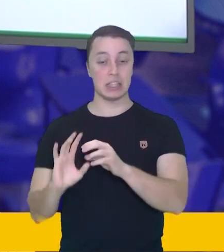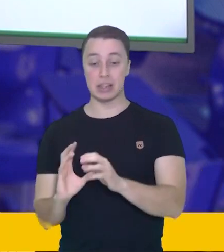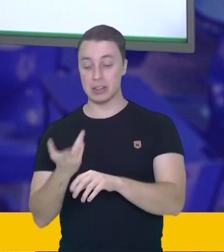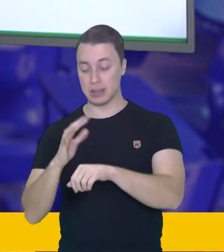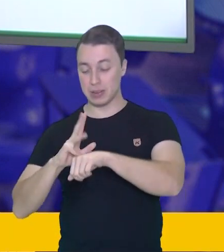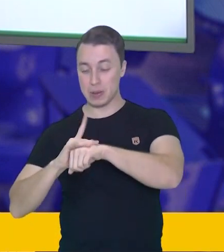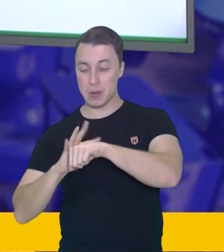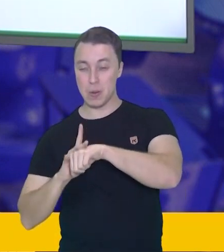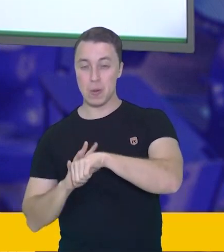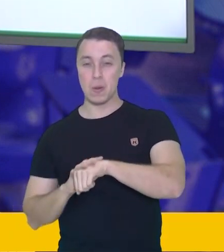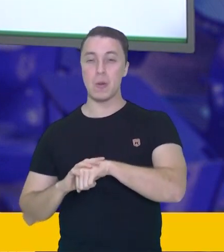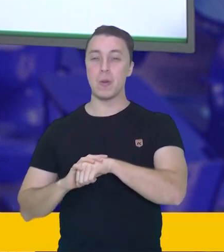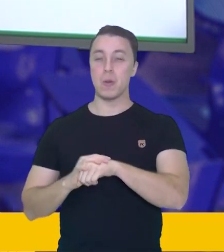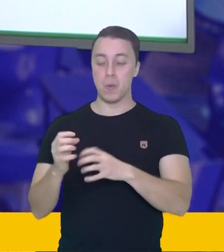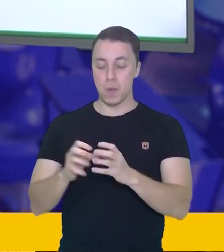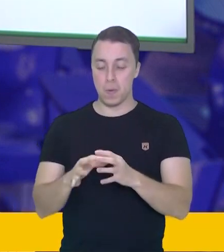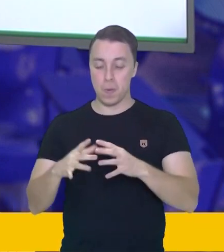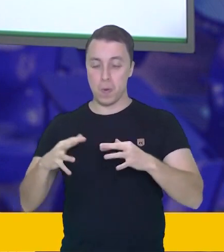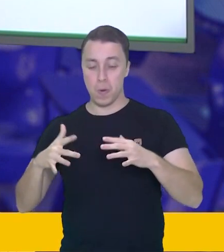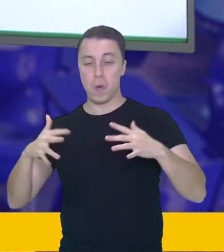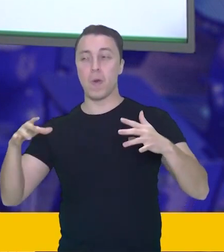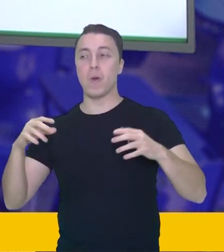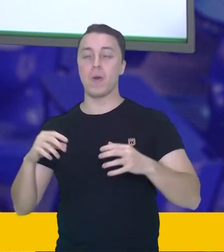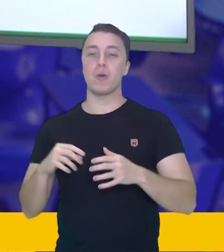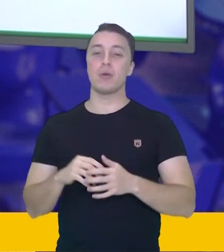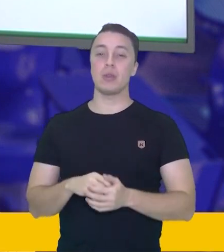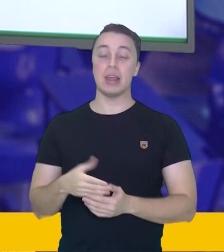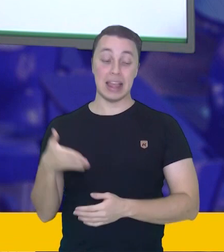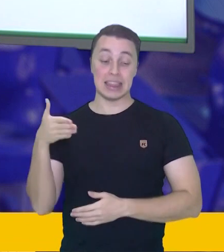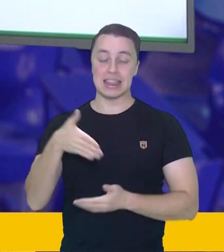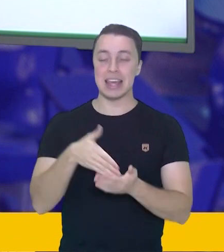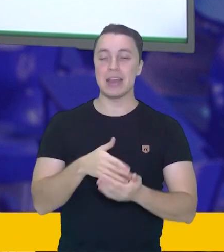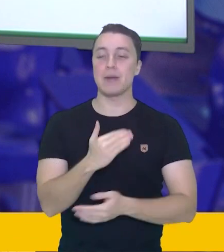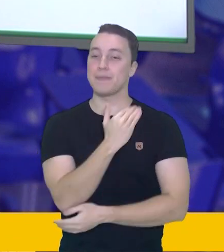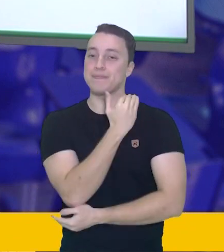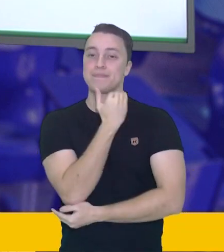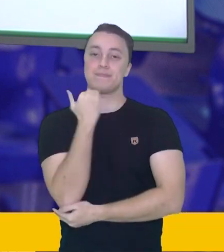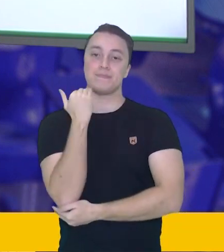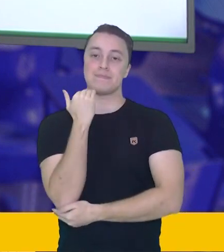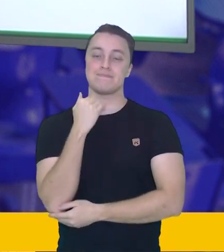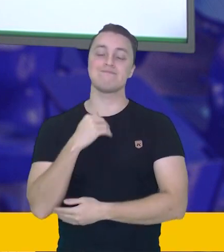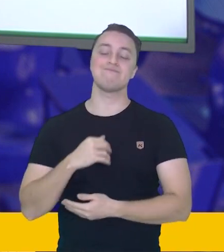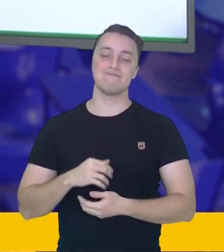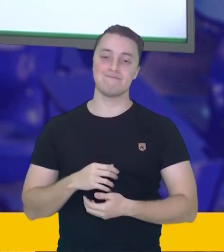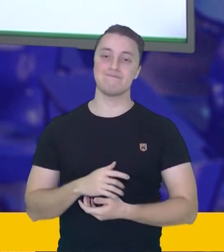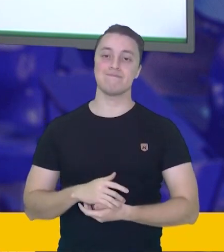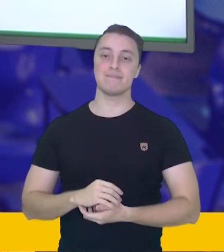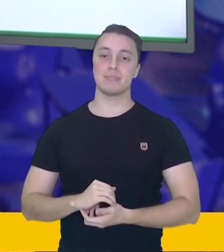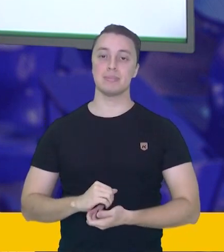quando agravadas, podem sim levar até a morte, infelizmente.